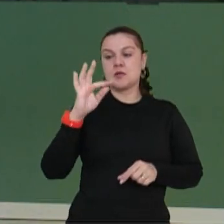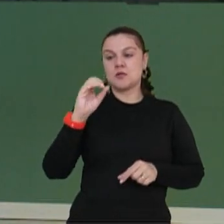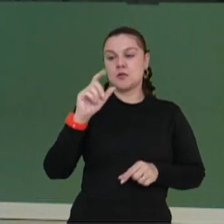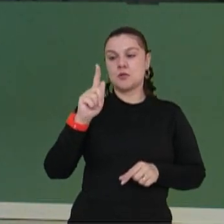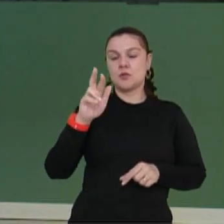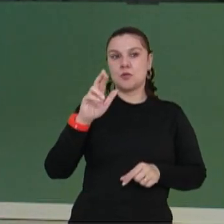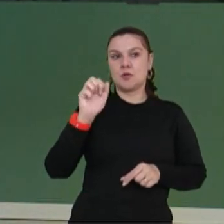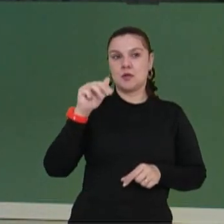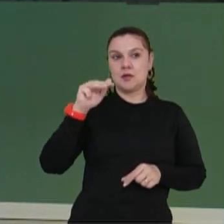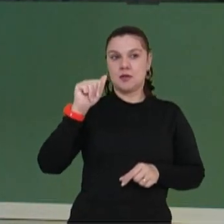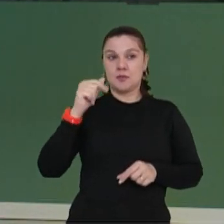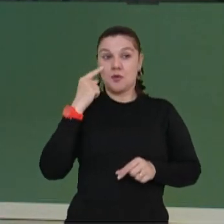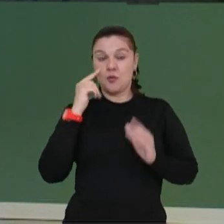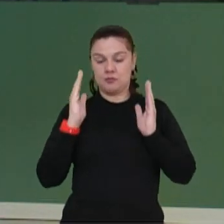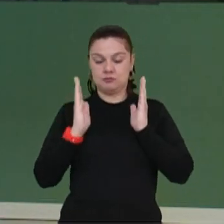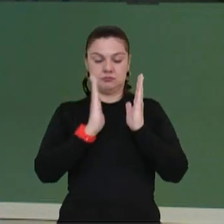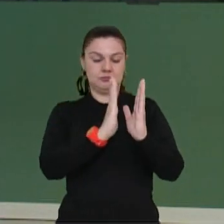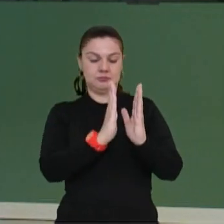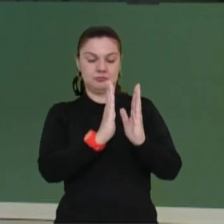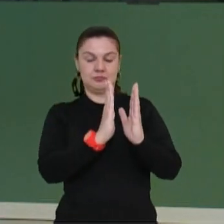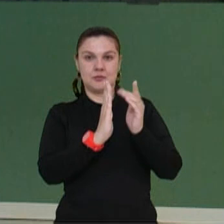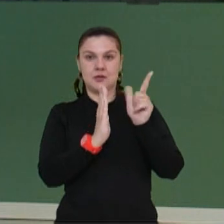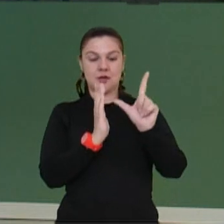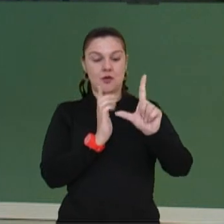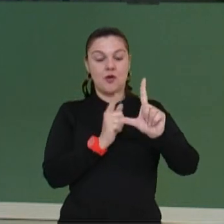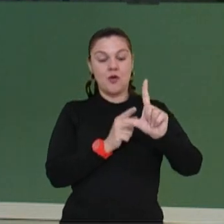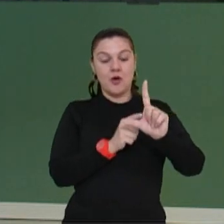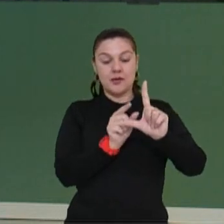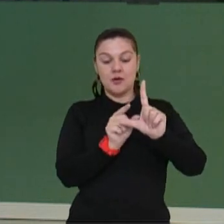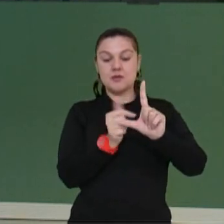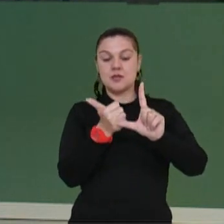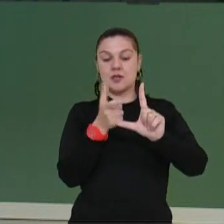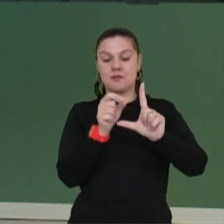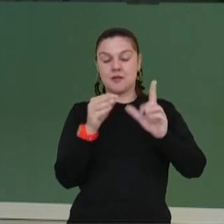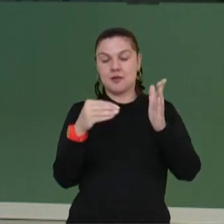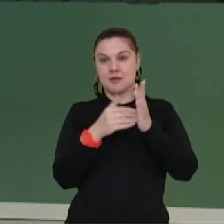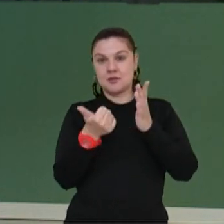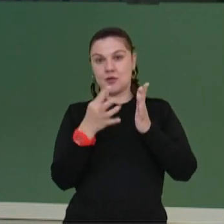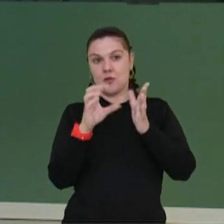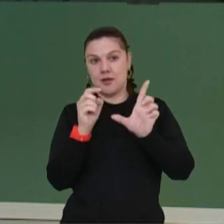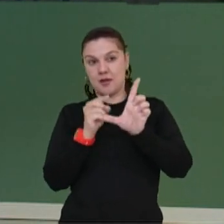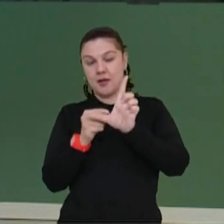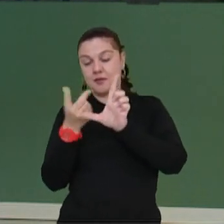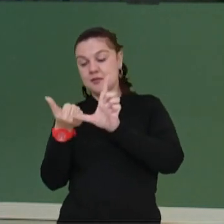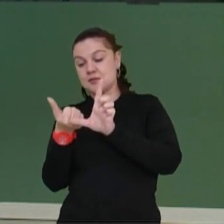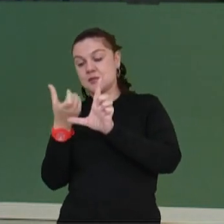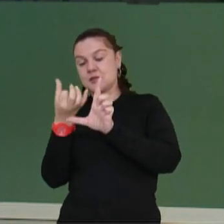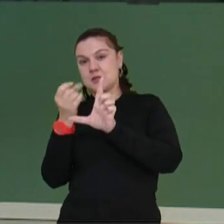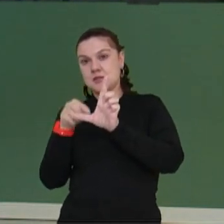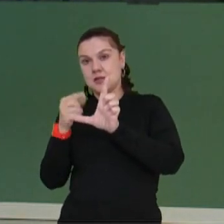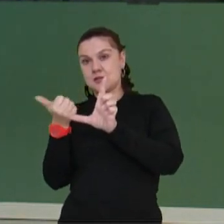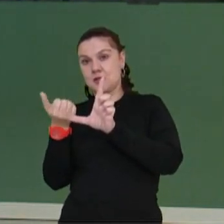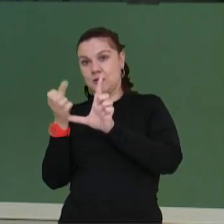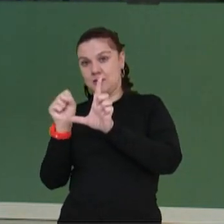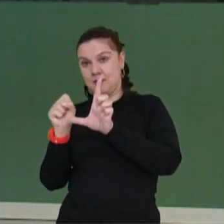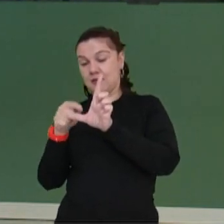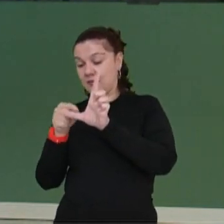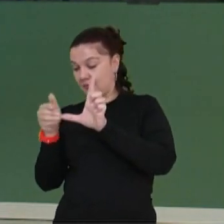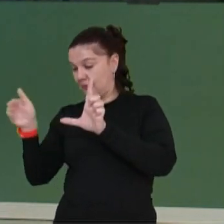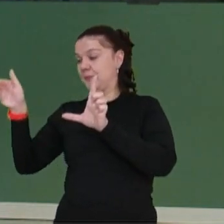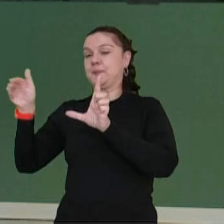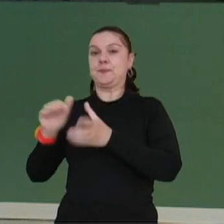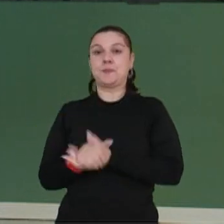bonito, certo? Aí os intervalos estão aqui, ó, 120 até 140, 140 até 160, 160 até 180, 180 até o